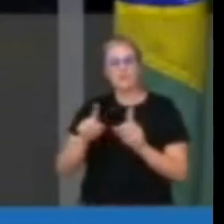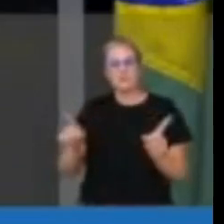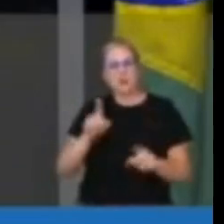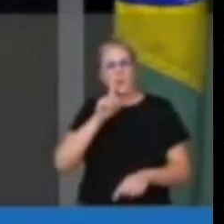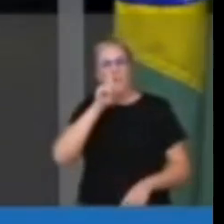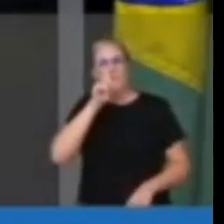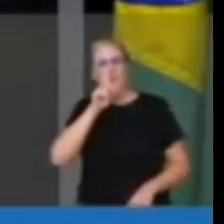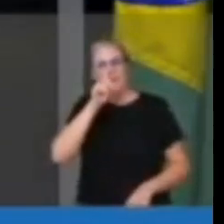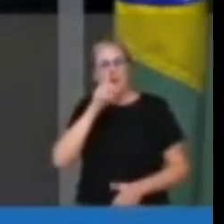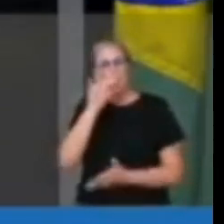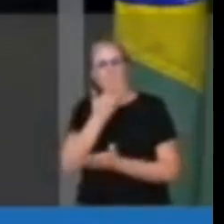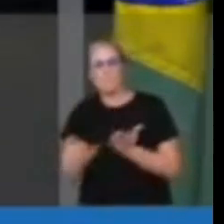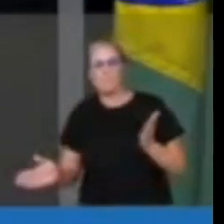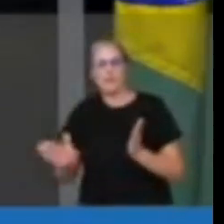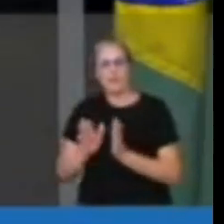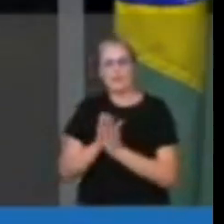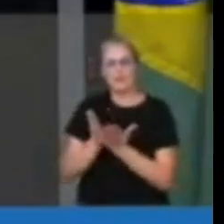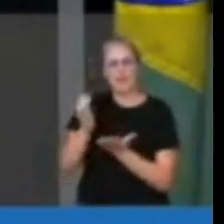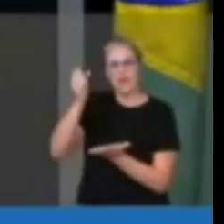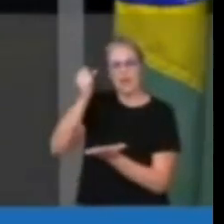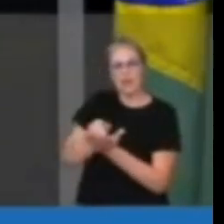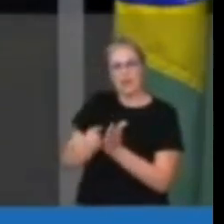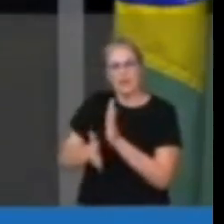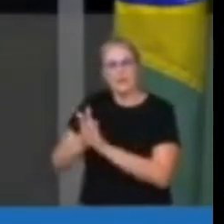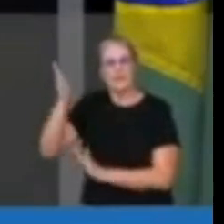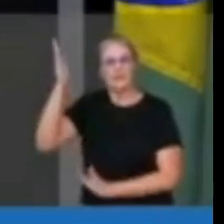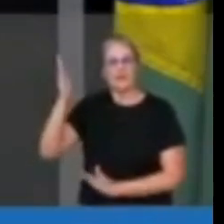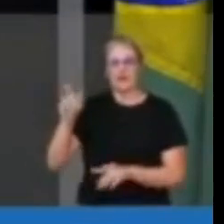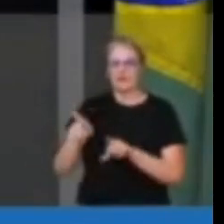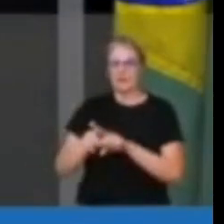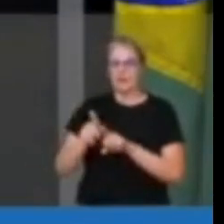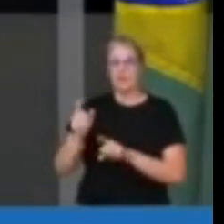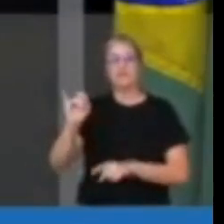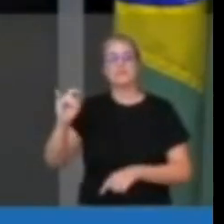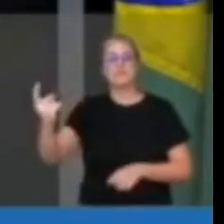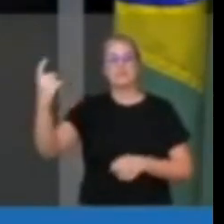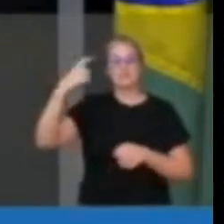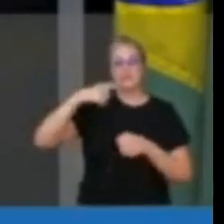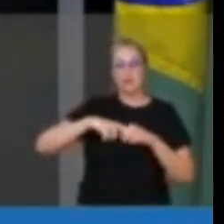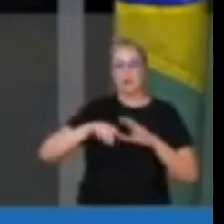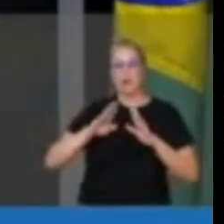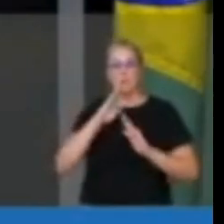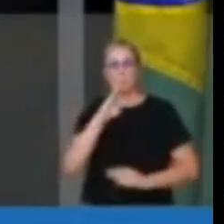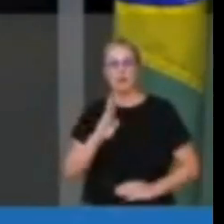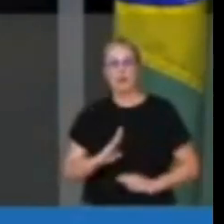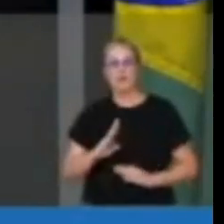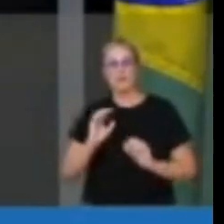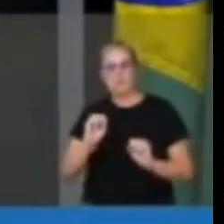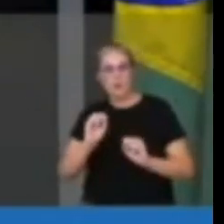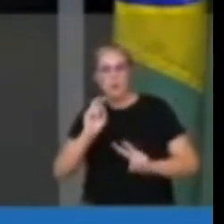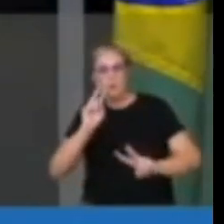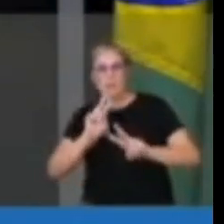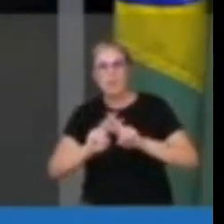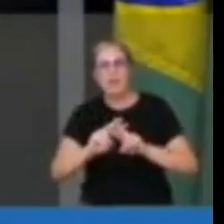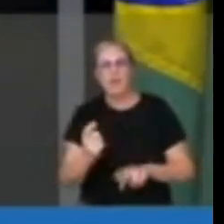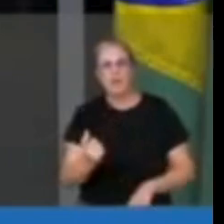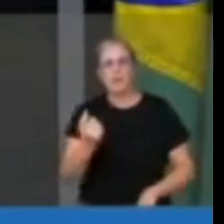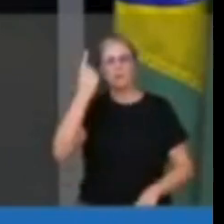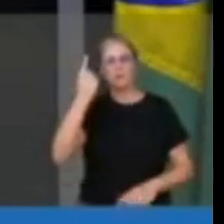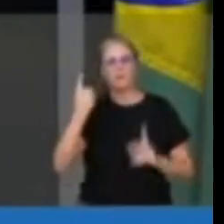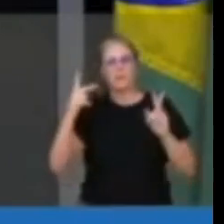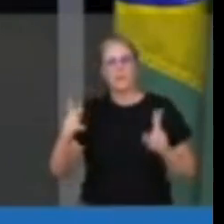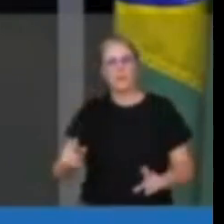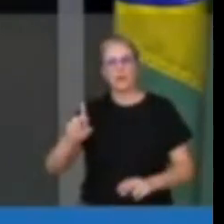e, quiçá, ser preso no país, como foi o deputado Daniel Silveira. Eu gostaria de lembrar aqui que durante